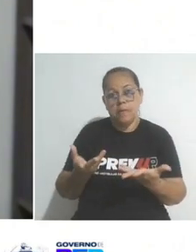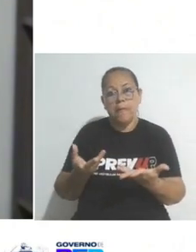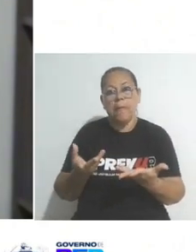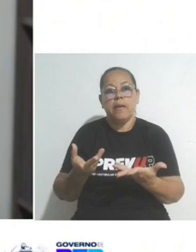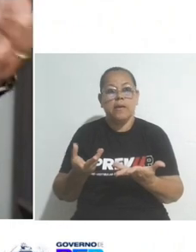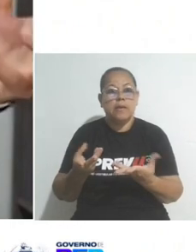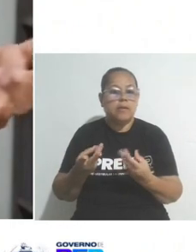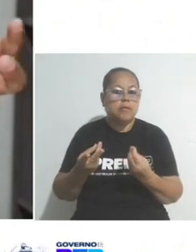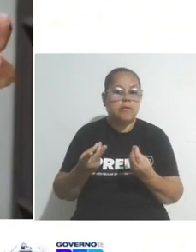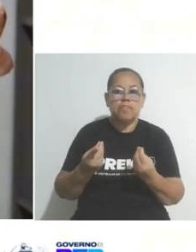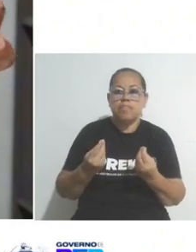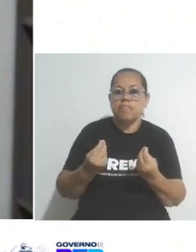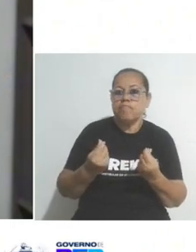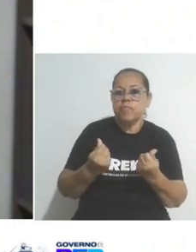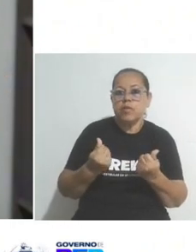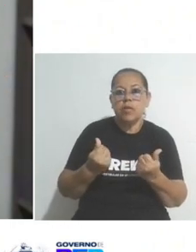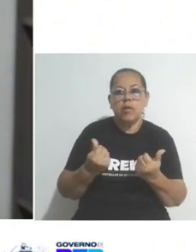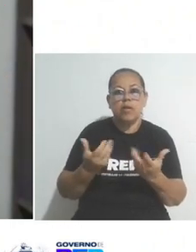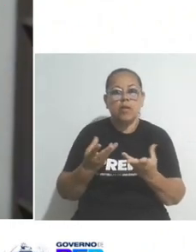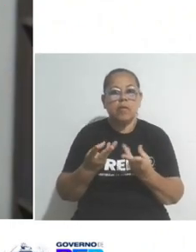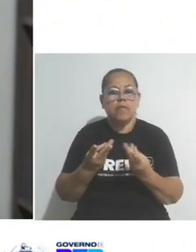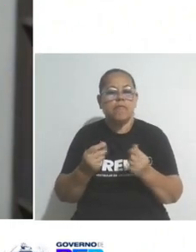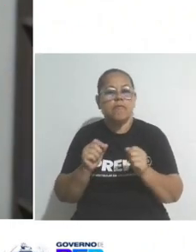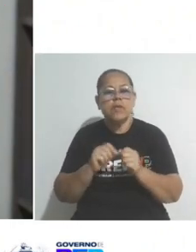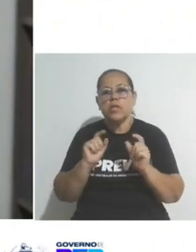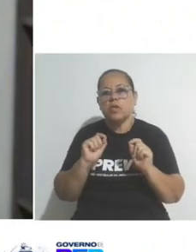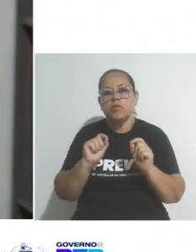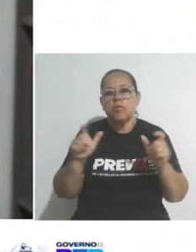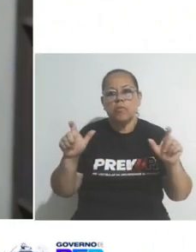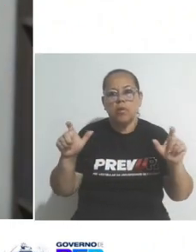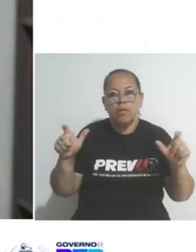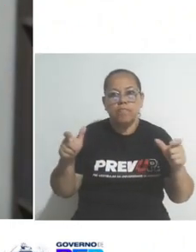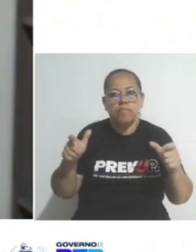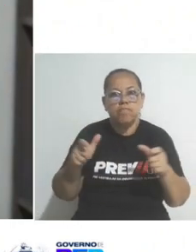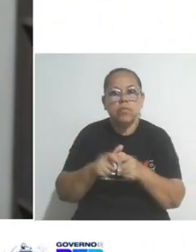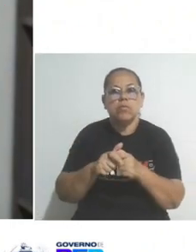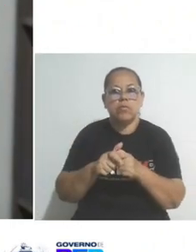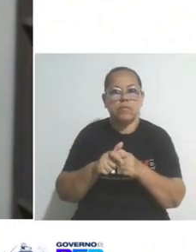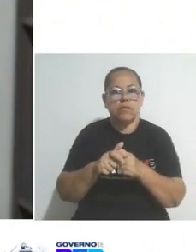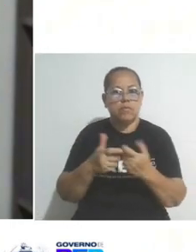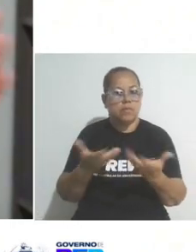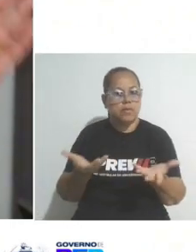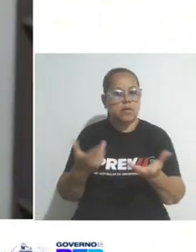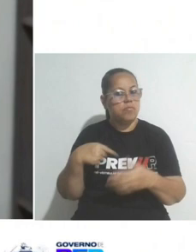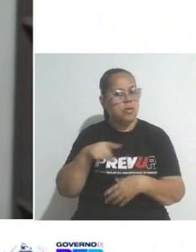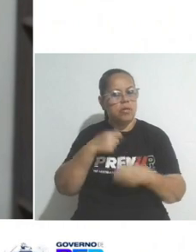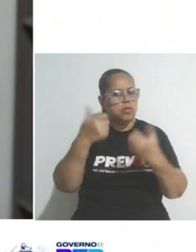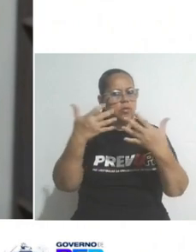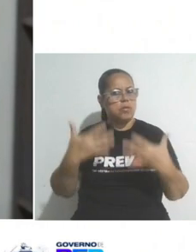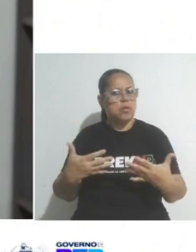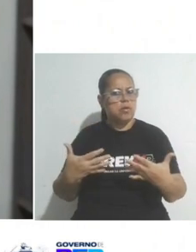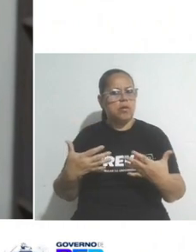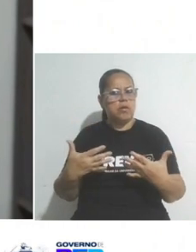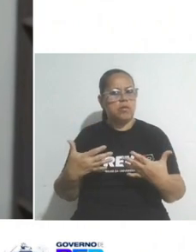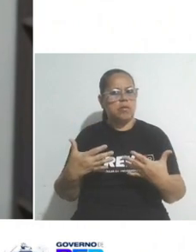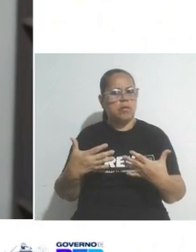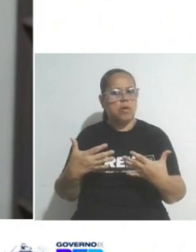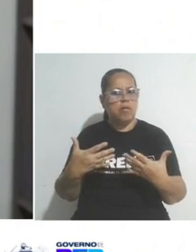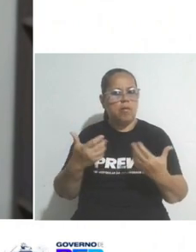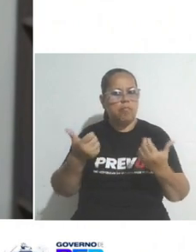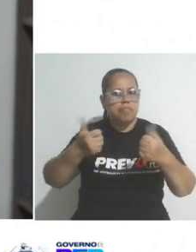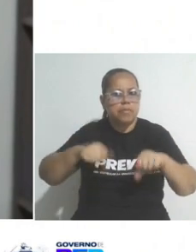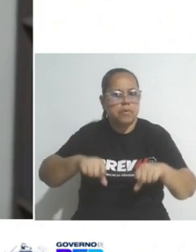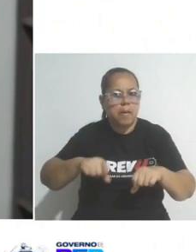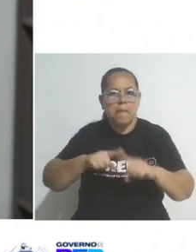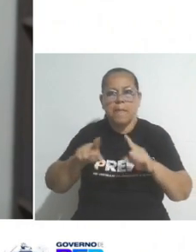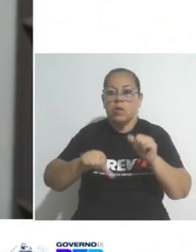que diminuísse bruscamente a população então não estamos falando em colapso demográfico nós